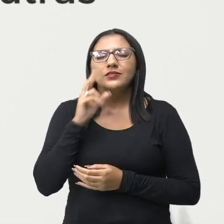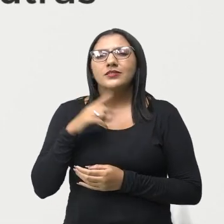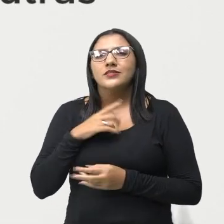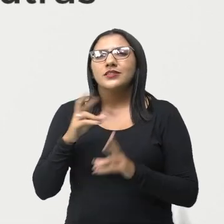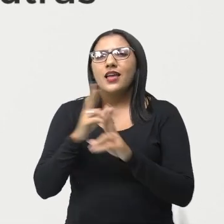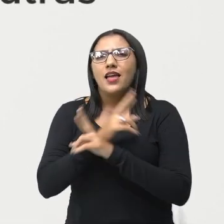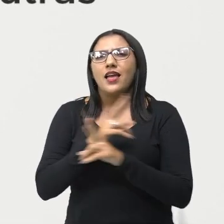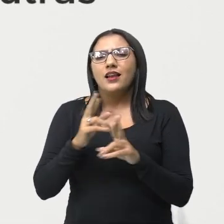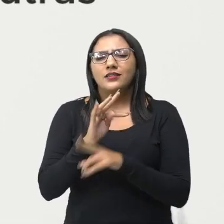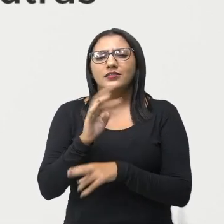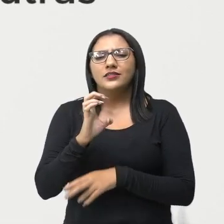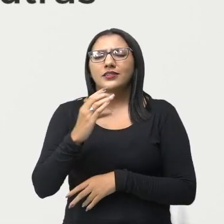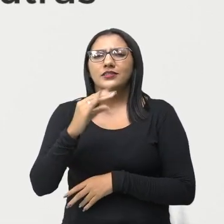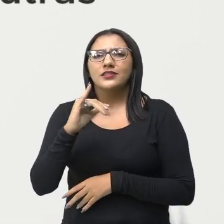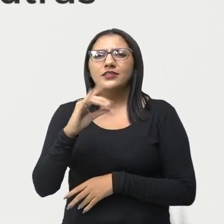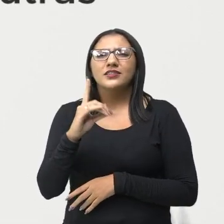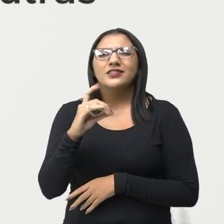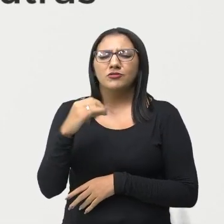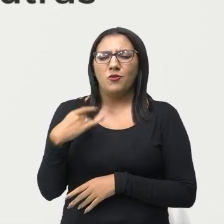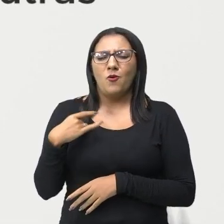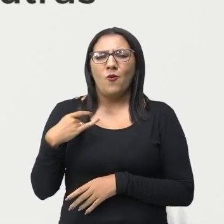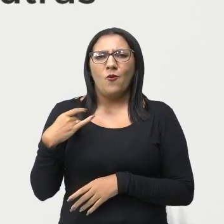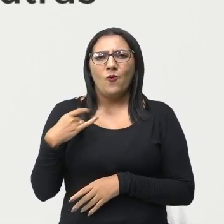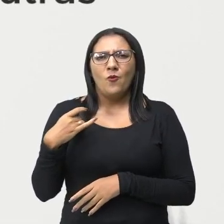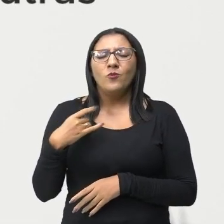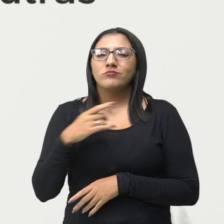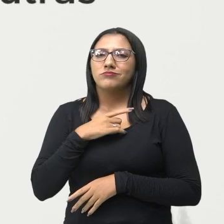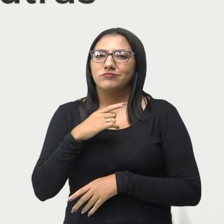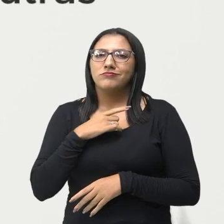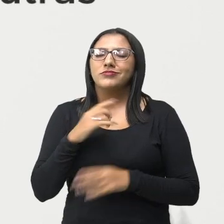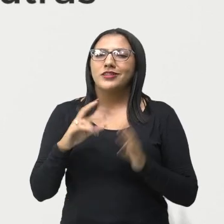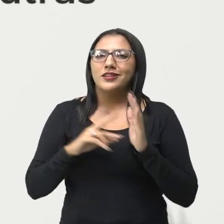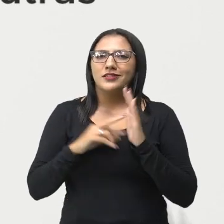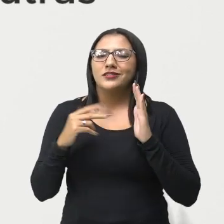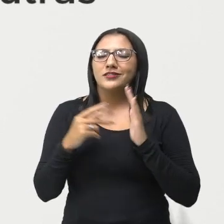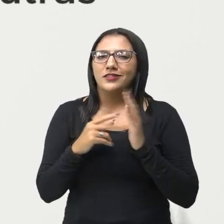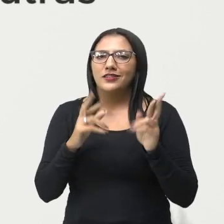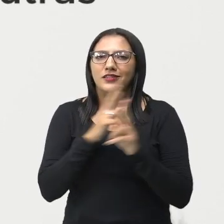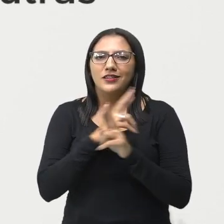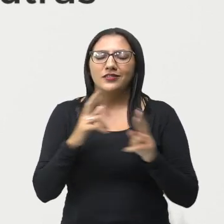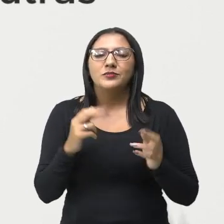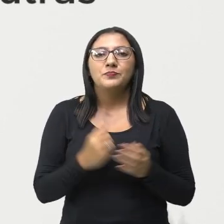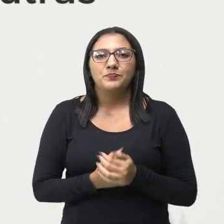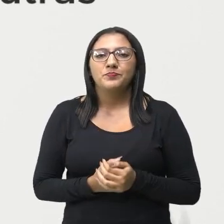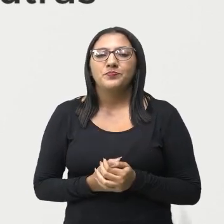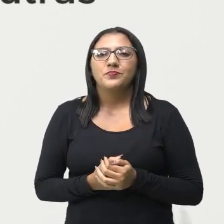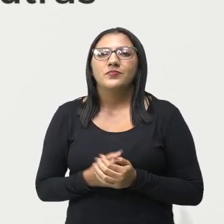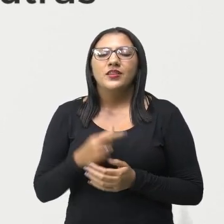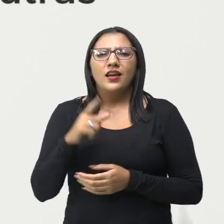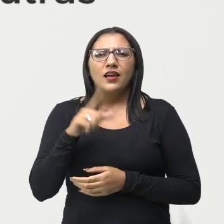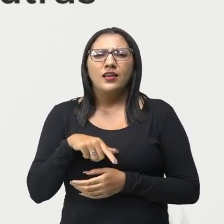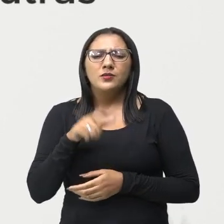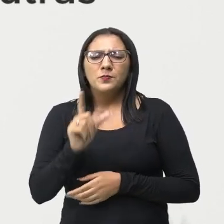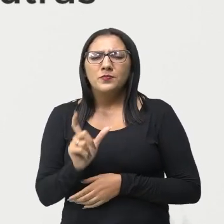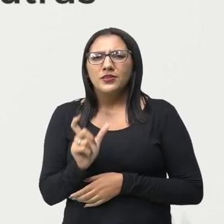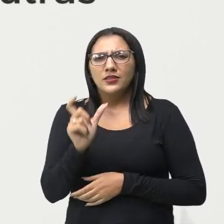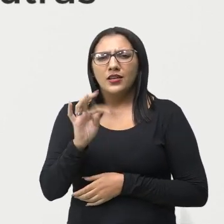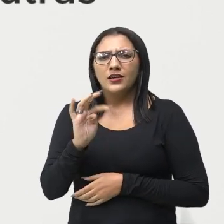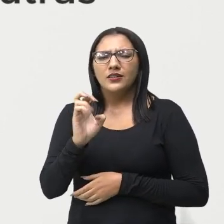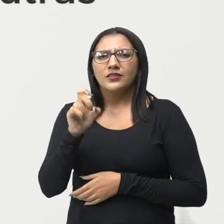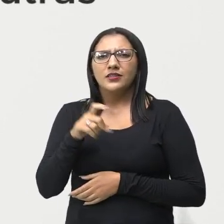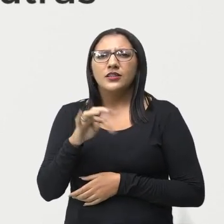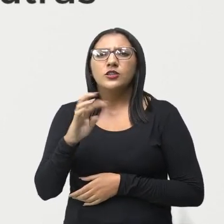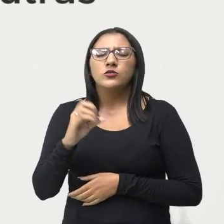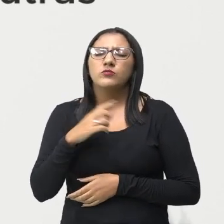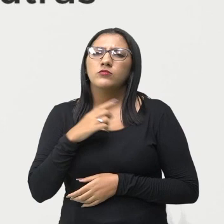a ideia de tecido, a palavra texto tem origem também nessa palavra tecido. Então, na palavra tecido você tem diversas